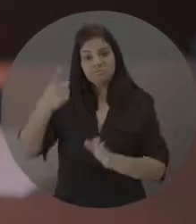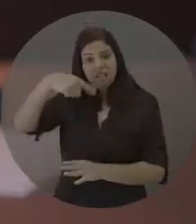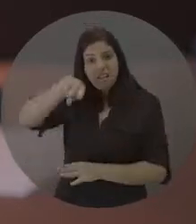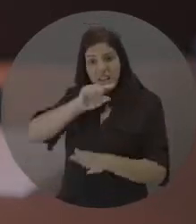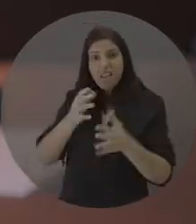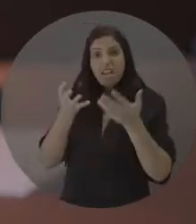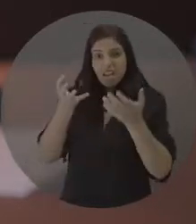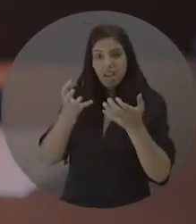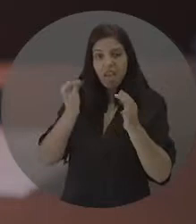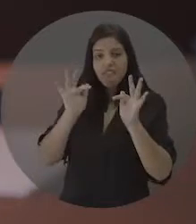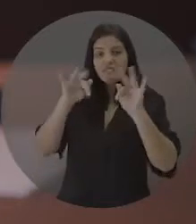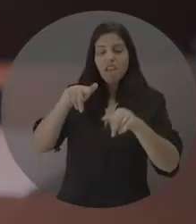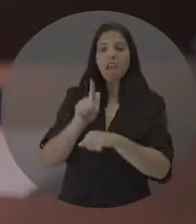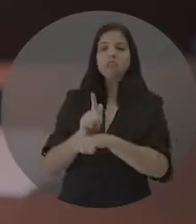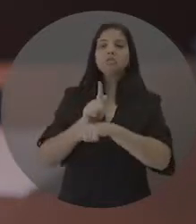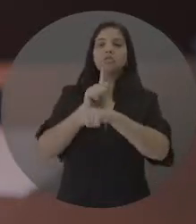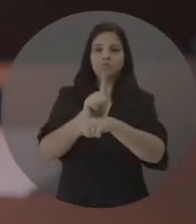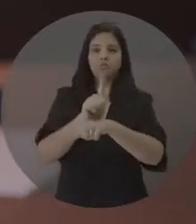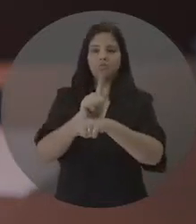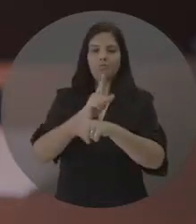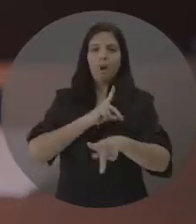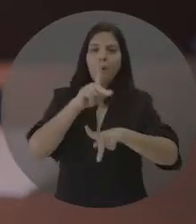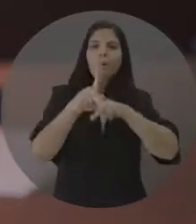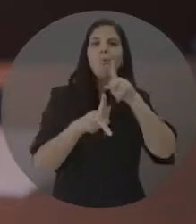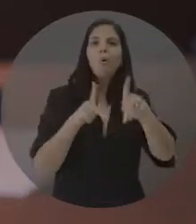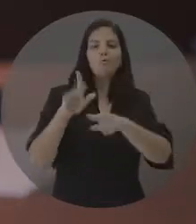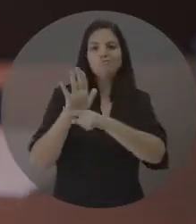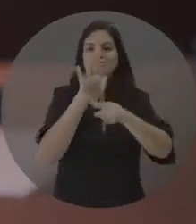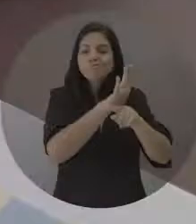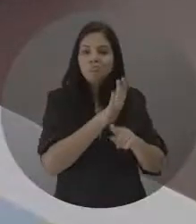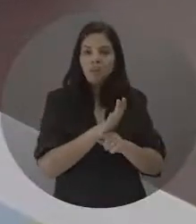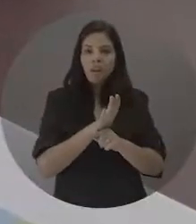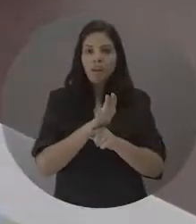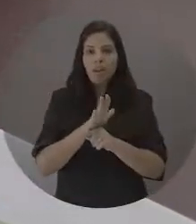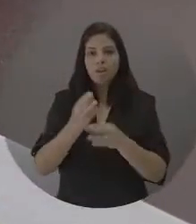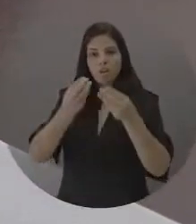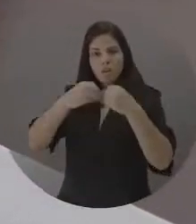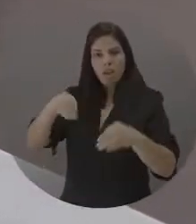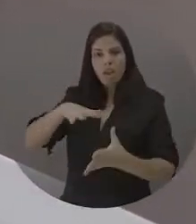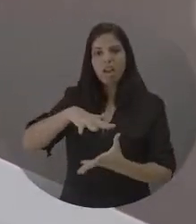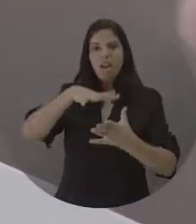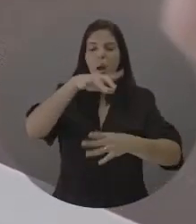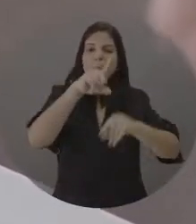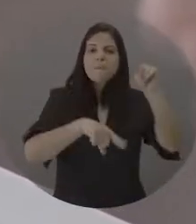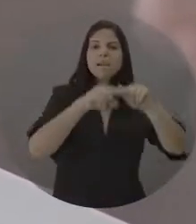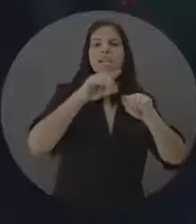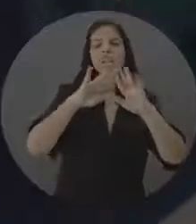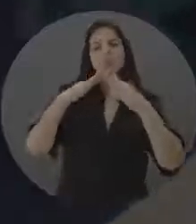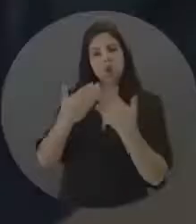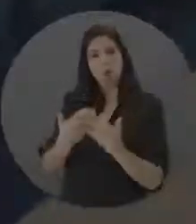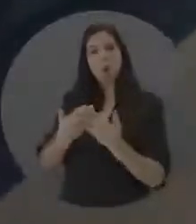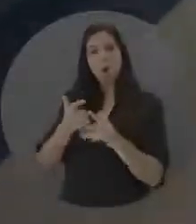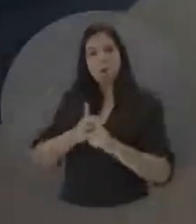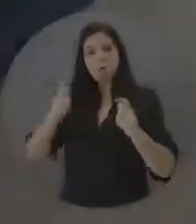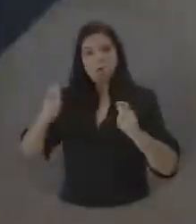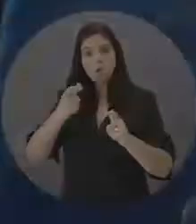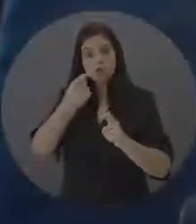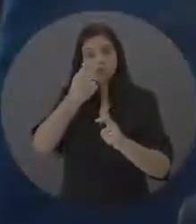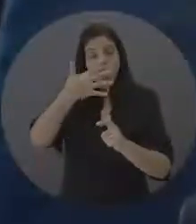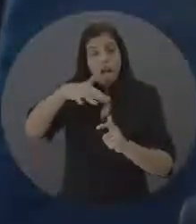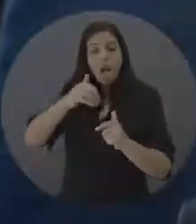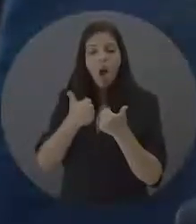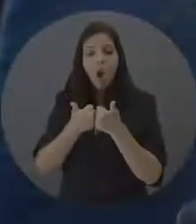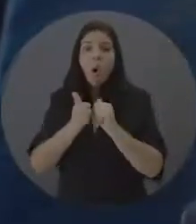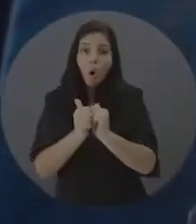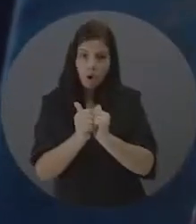O que eles querem é dar fim a uma gestão popular. Querem acabar com o kit escolar. Querem aumentar o preço